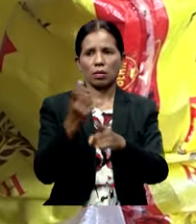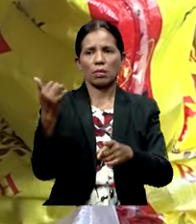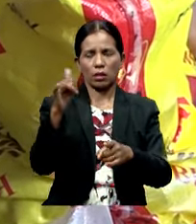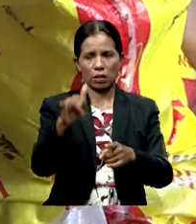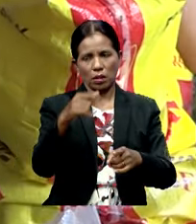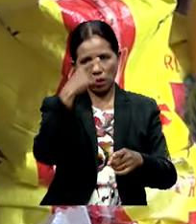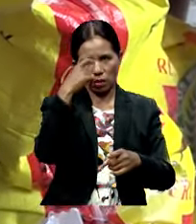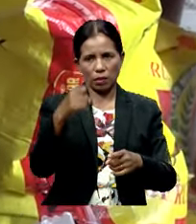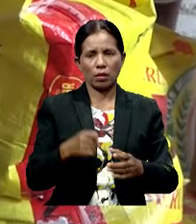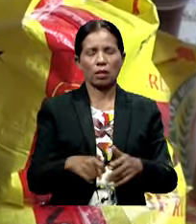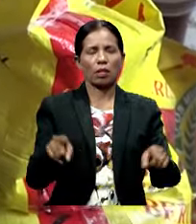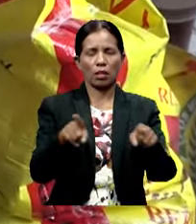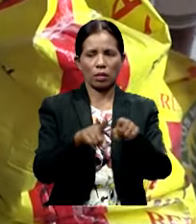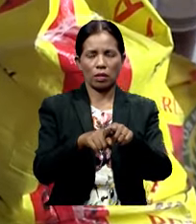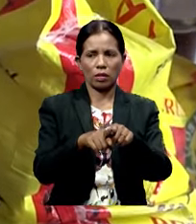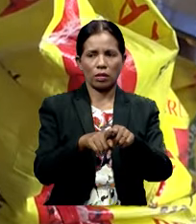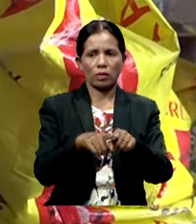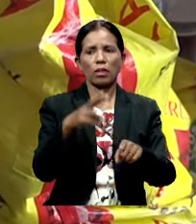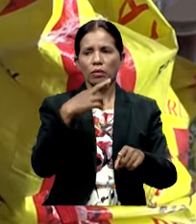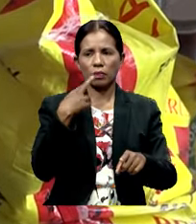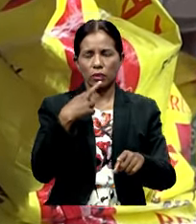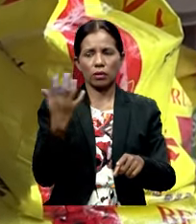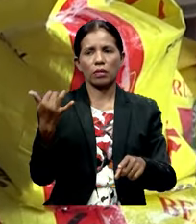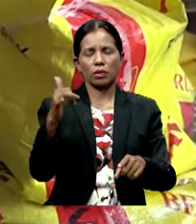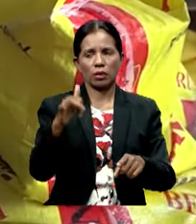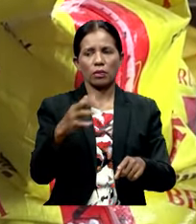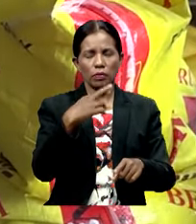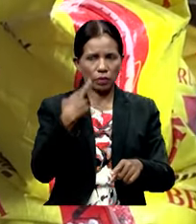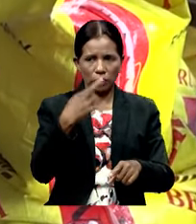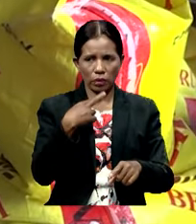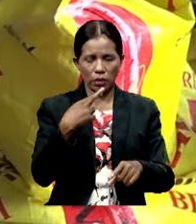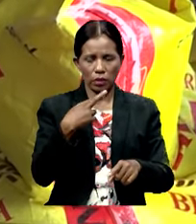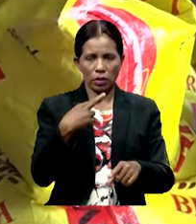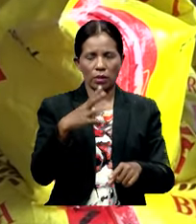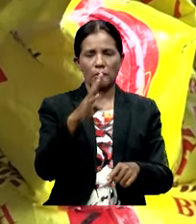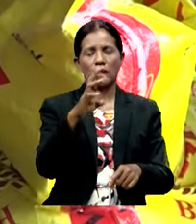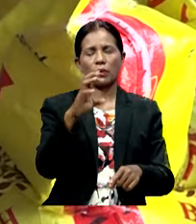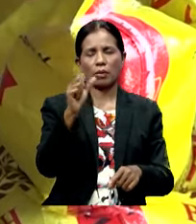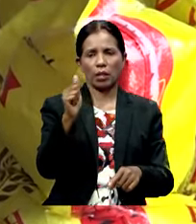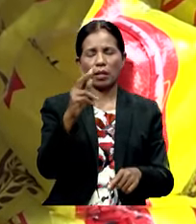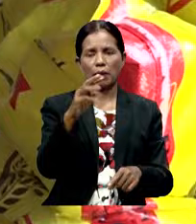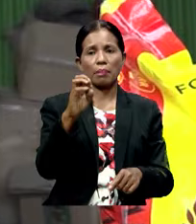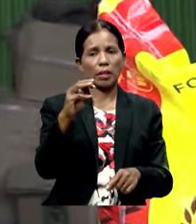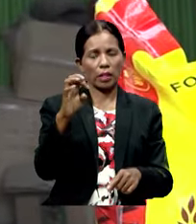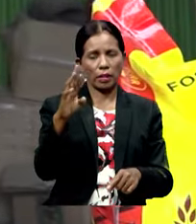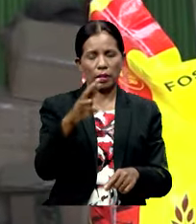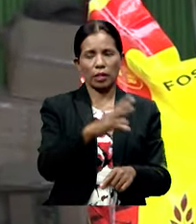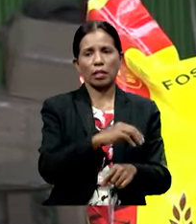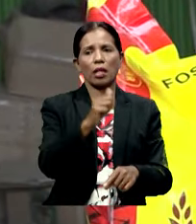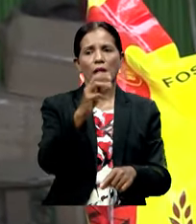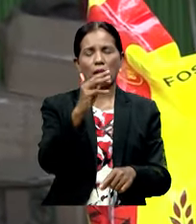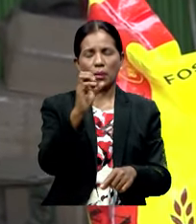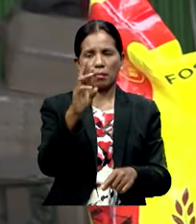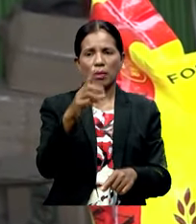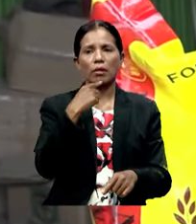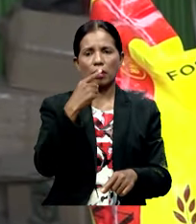da maneira que anesam preço será para pós na bem que a marca beruang mera ou amor de família na bem que o